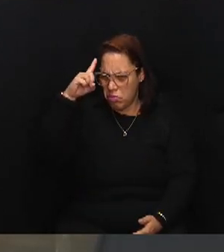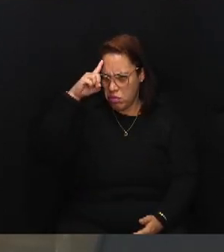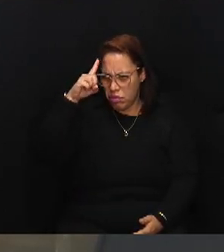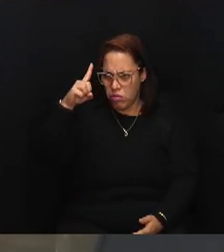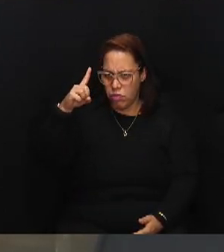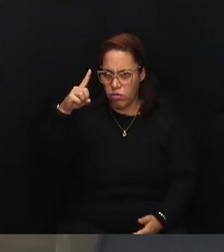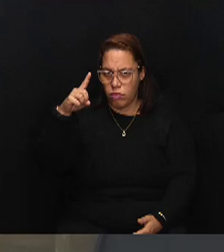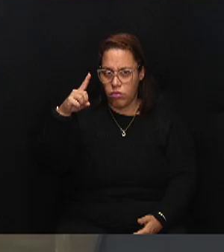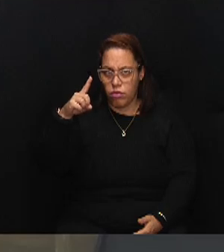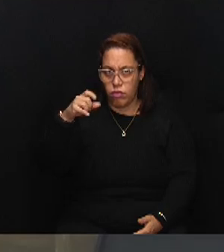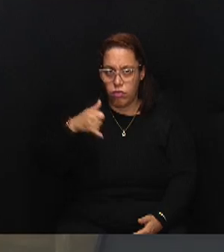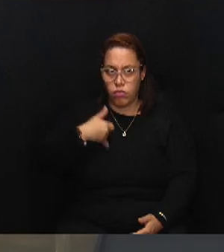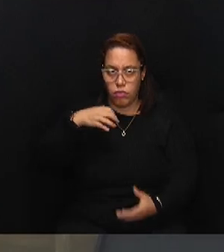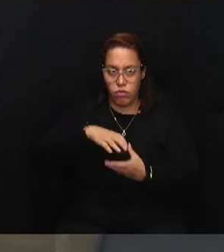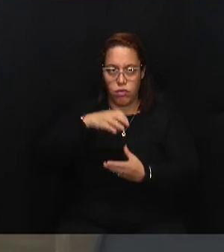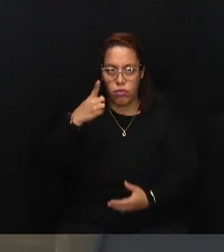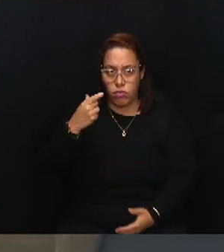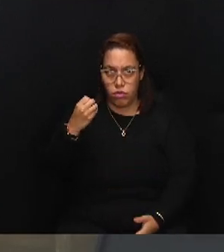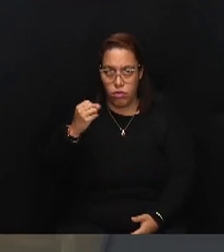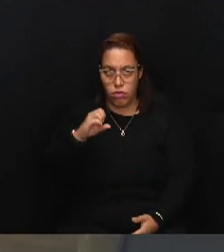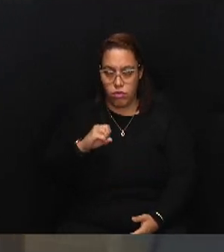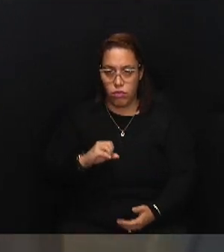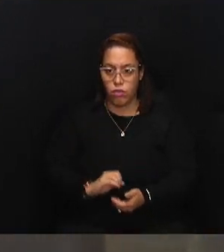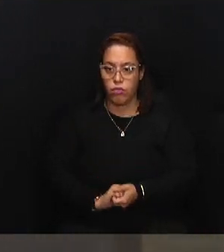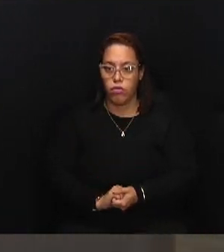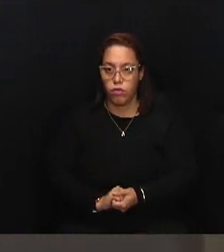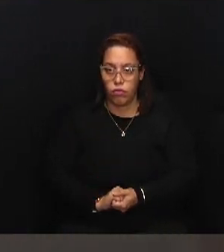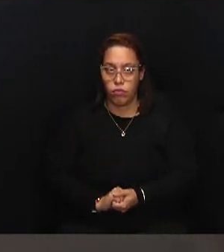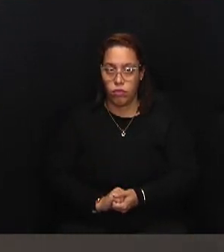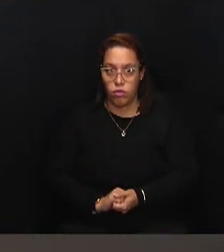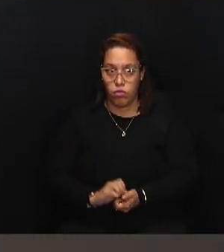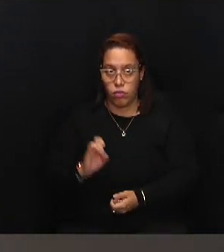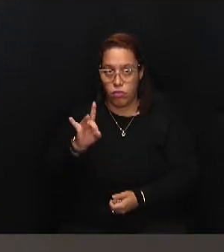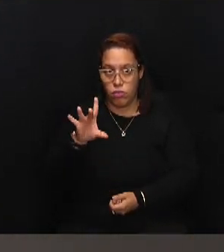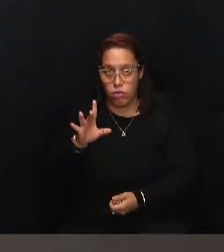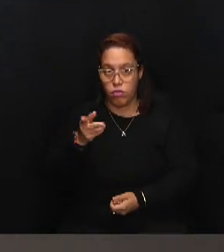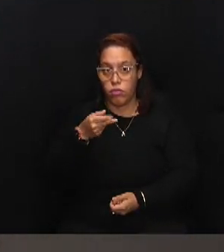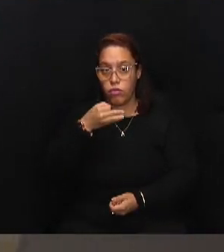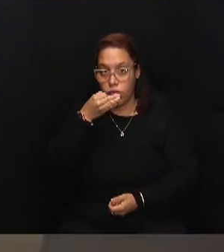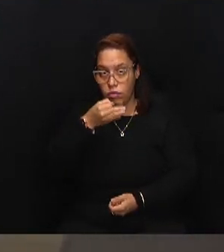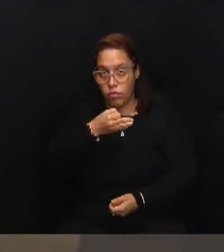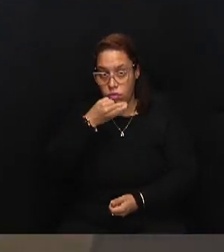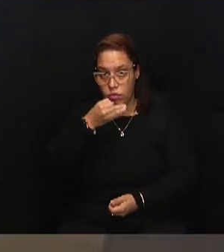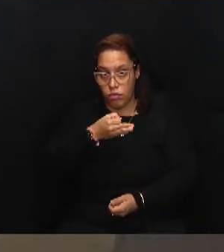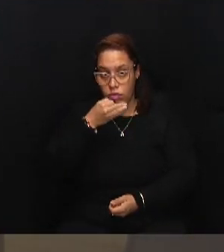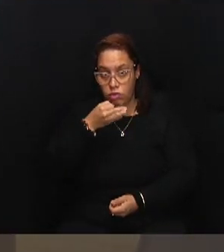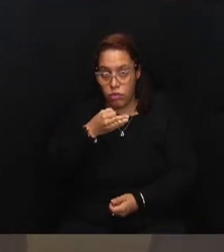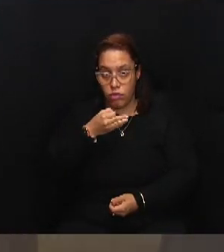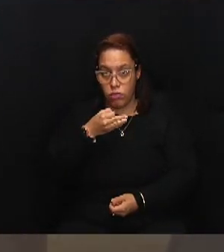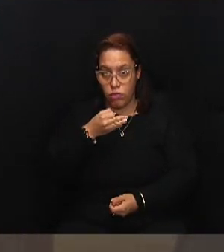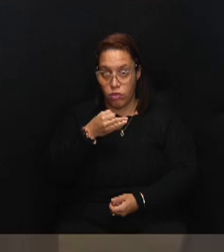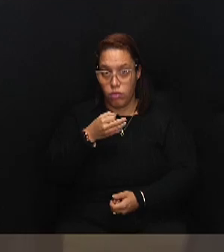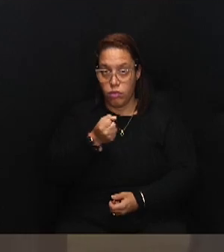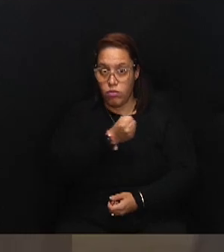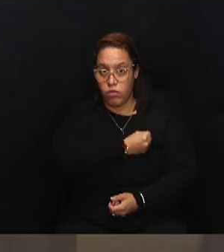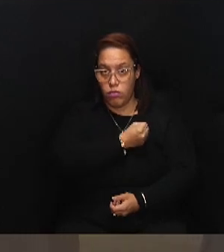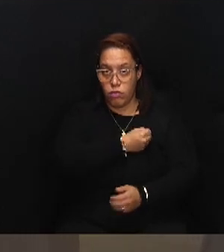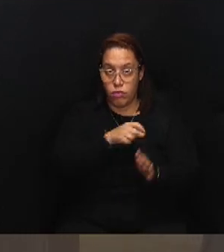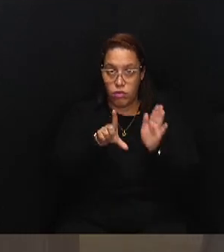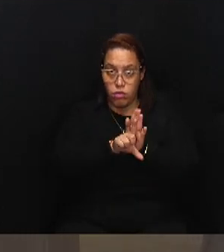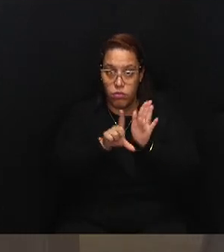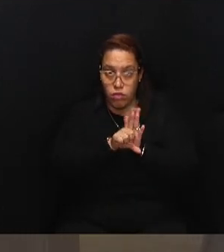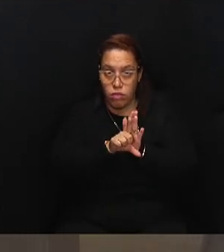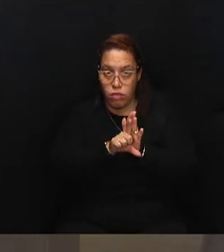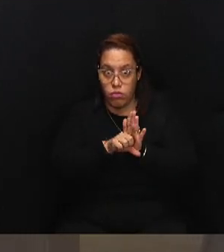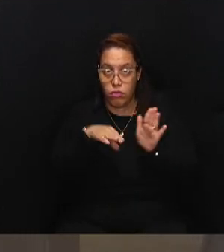tem direito a passagem de 60 anos. Só isso que eu estou sugerindo. Coloca o nome da lei. A lei municipal